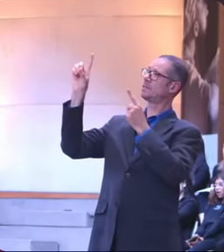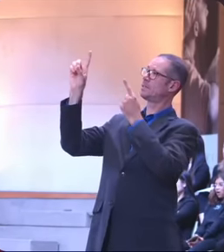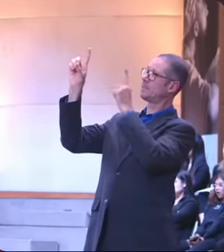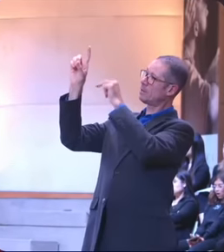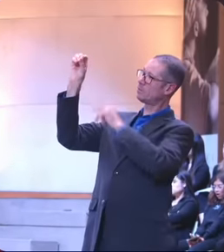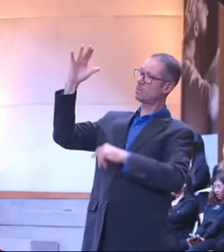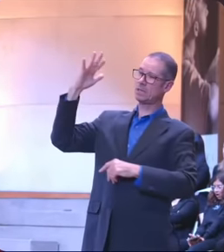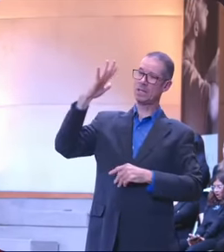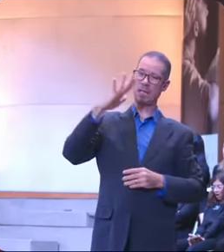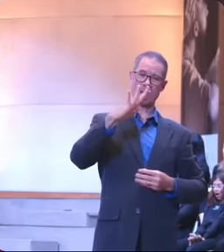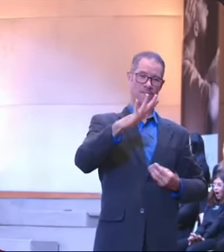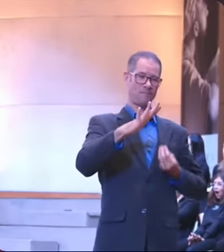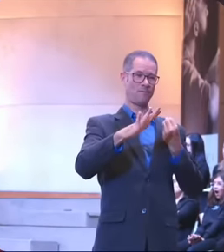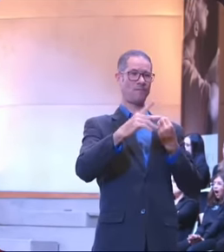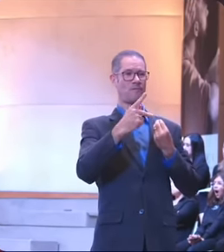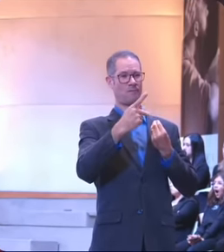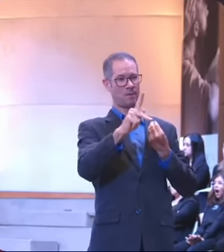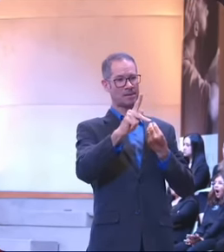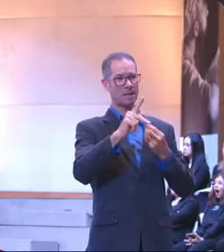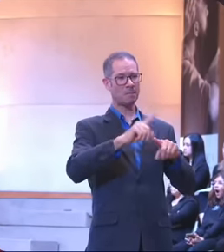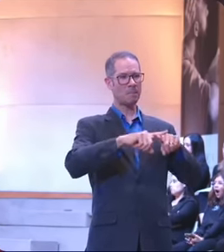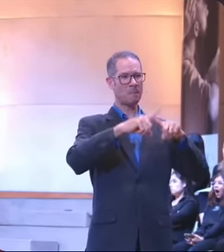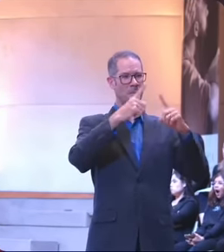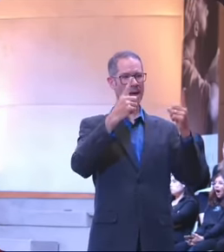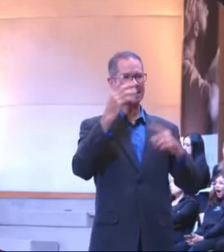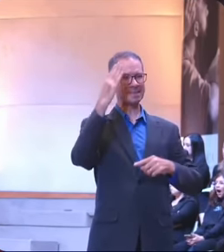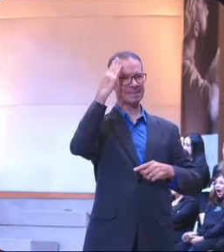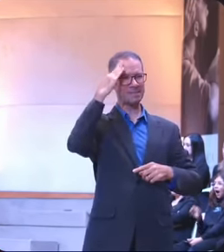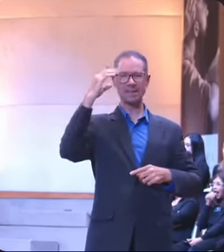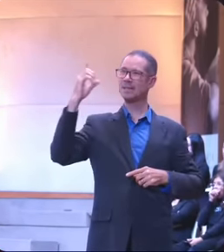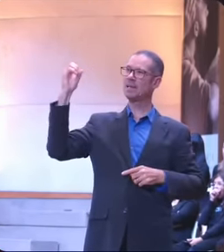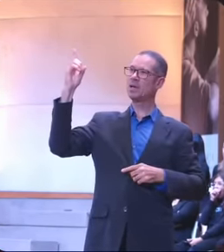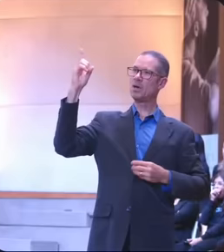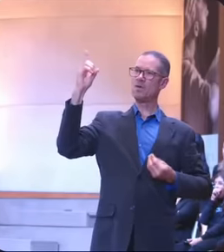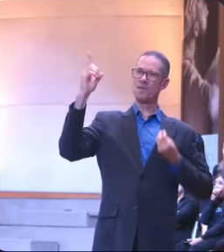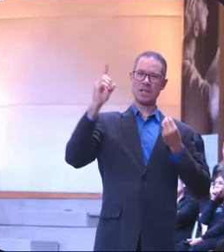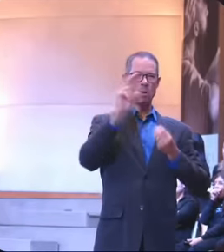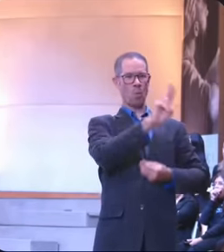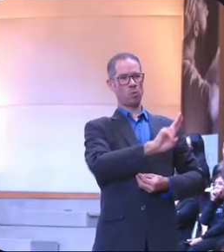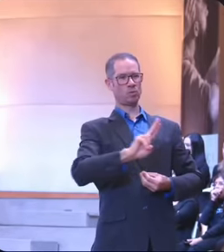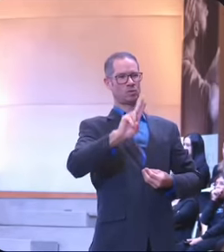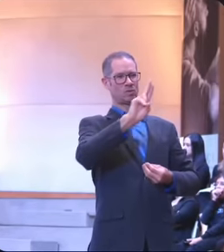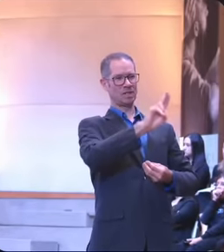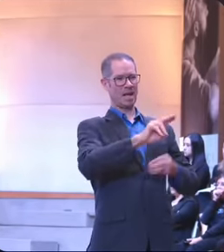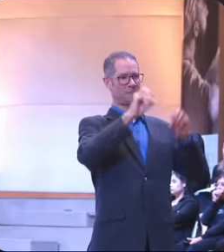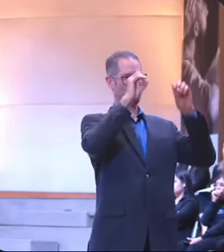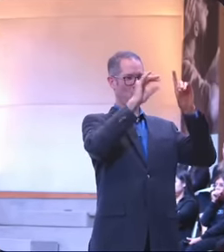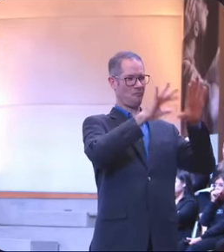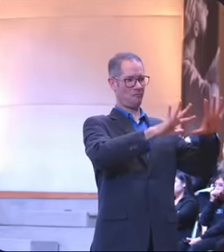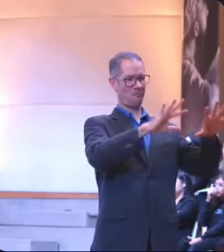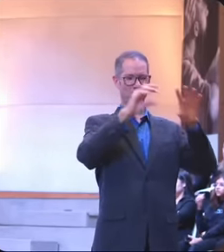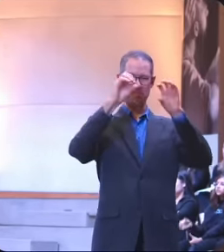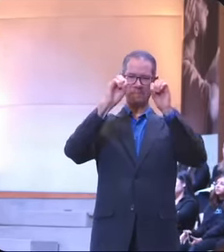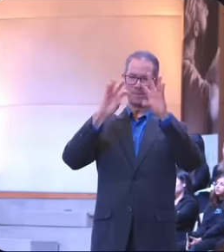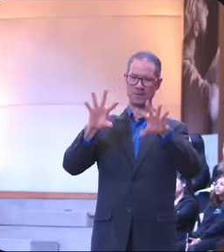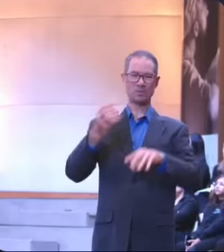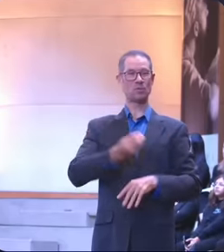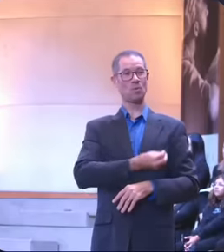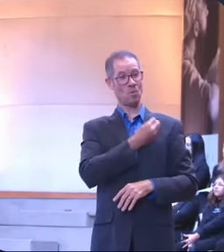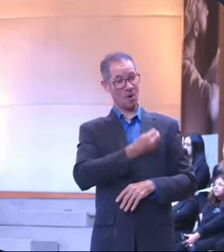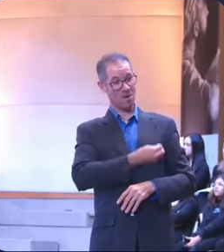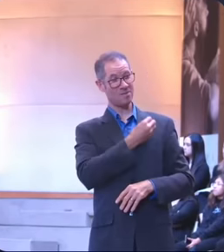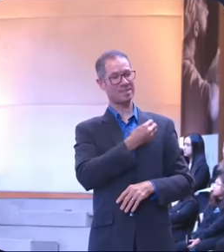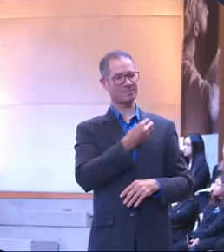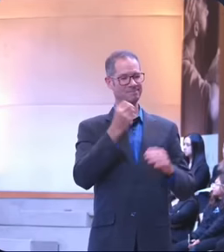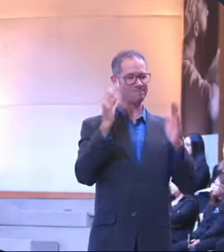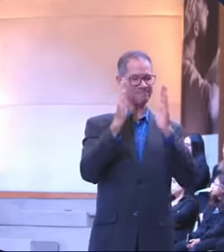a sua vida. Mas a saber que Deus vai te usar para abençoar vidas. E quando você